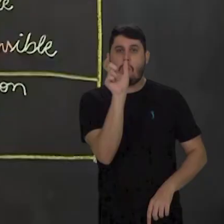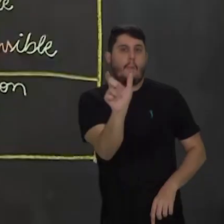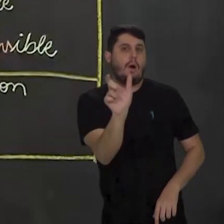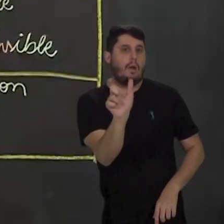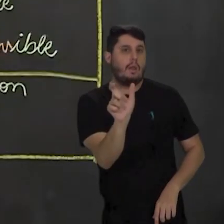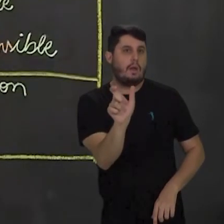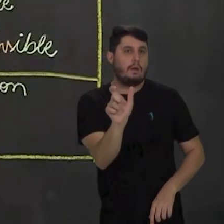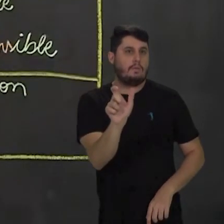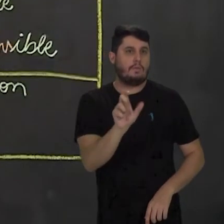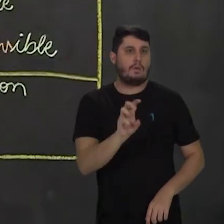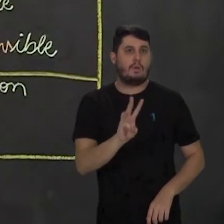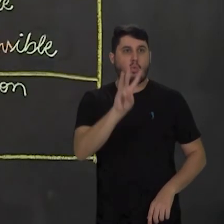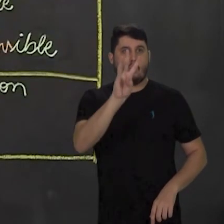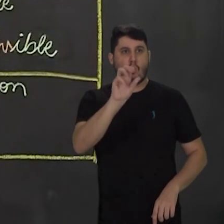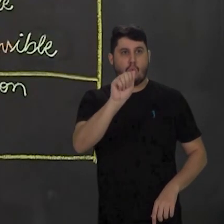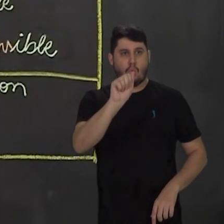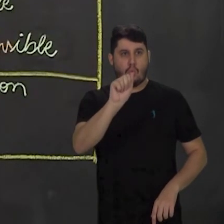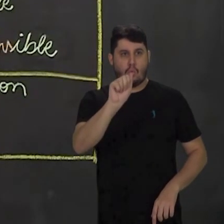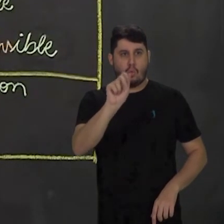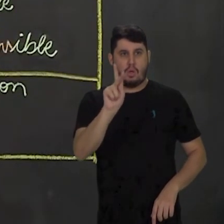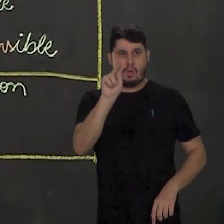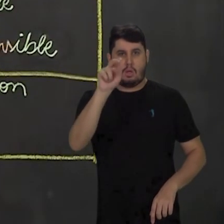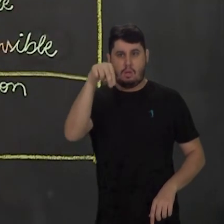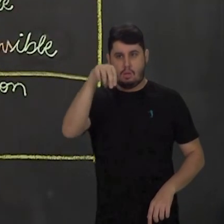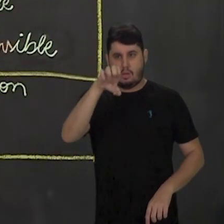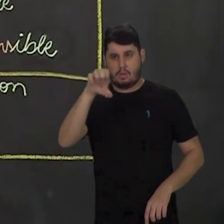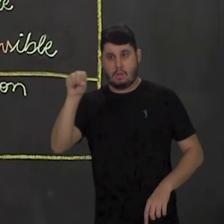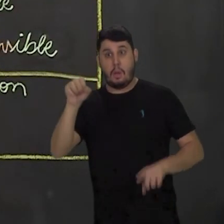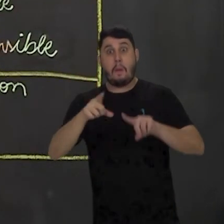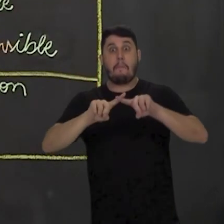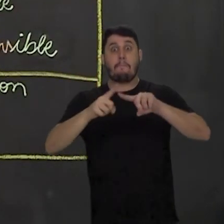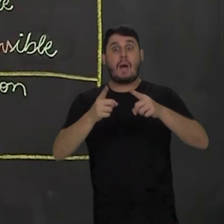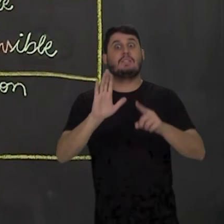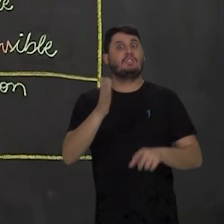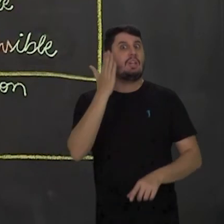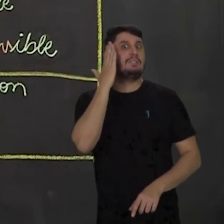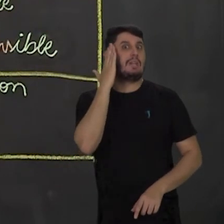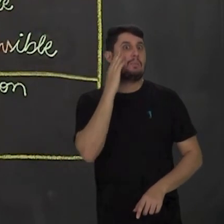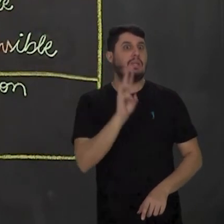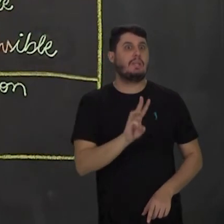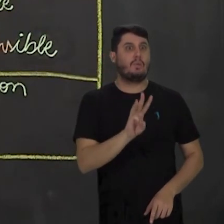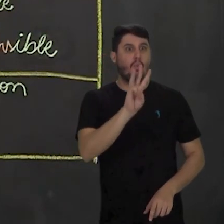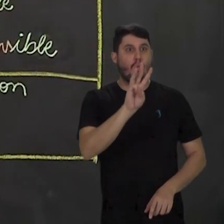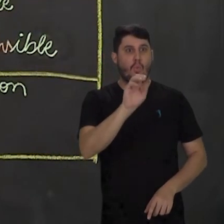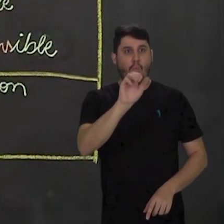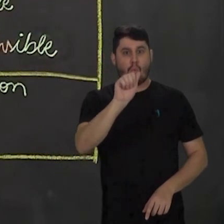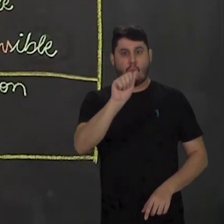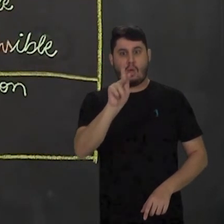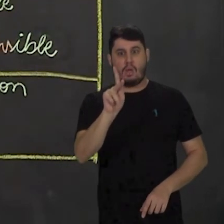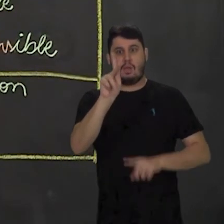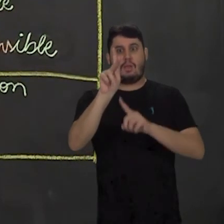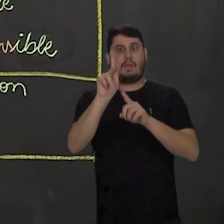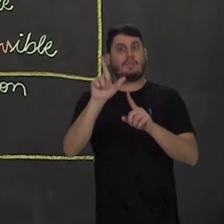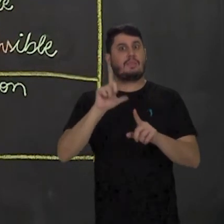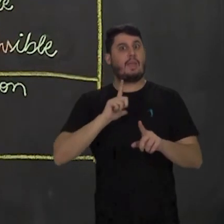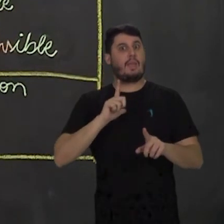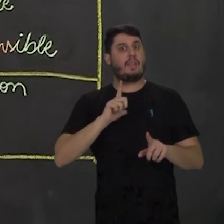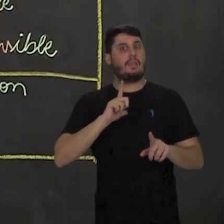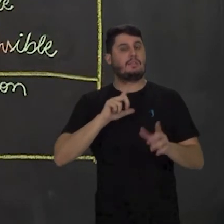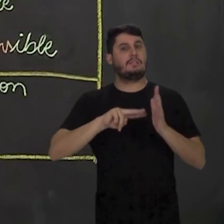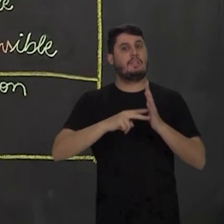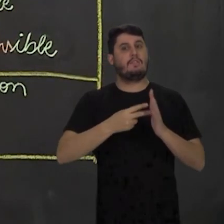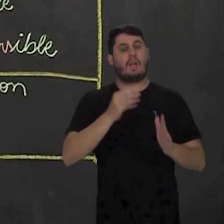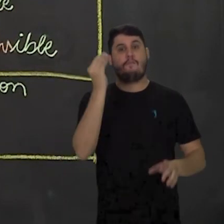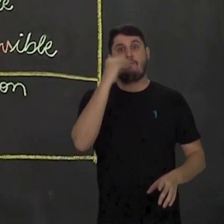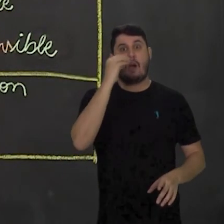a palavra weakness teacher, mas eu sei que o weak é fraco. Ah, esse nês, então ele entrou para dar um significado novo para o fraco e